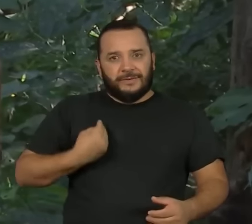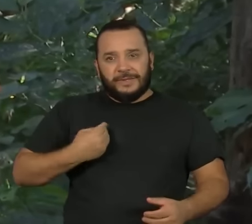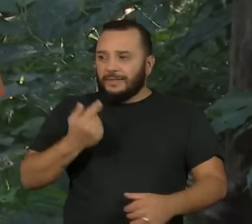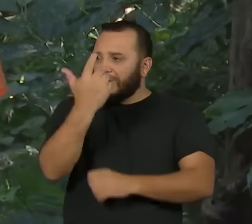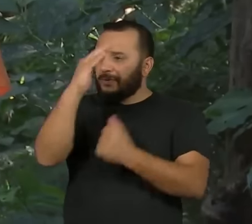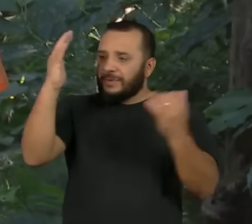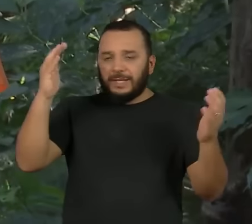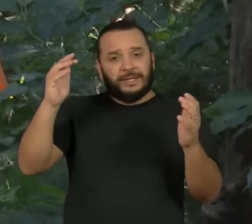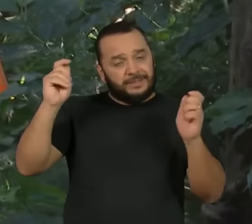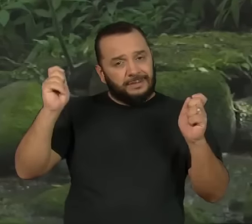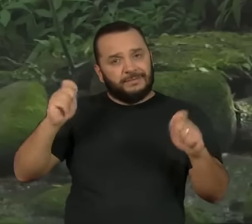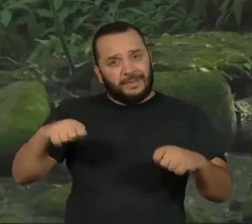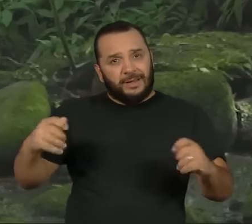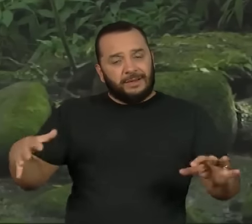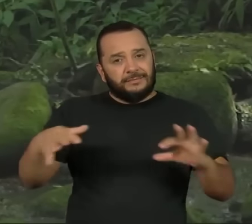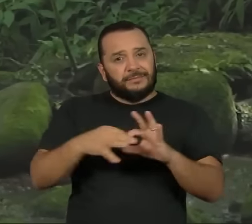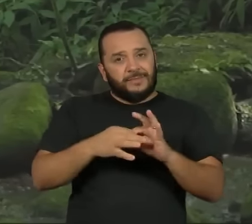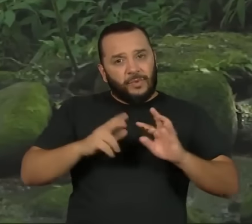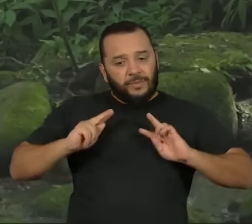mas a gente não sobrevive sem ela.